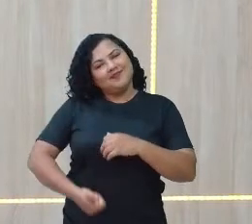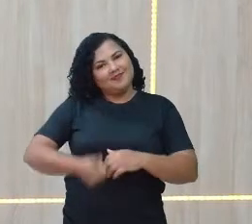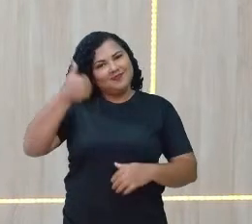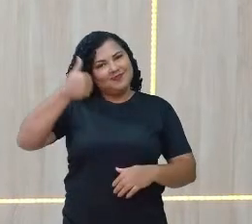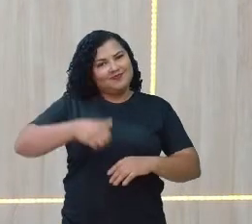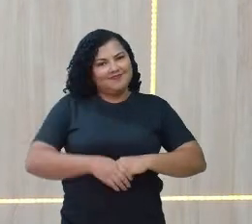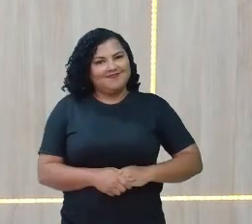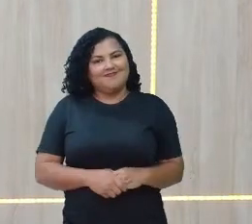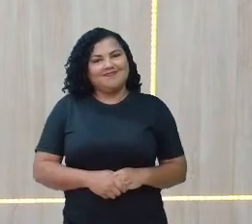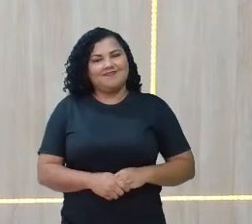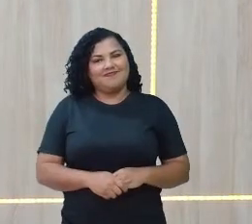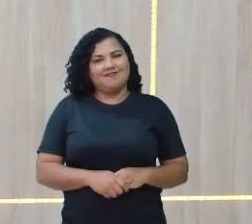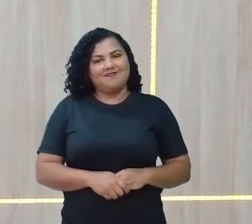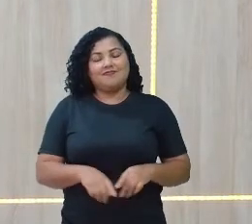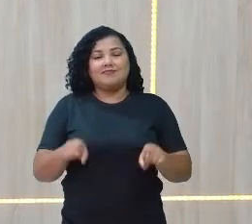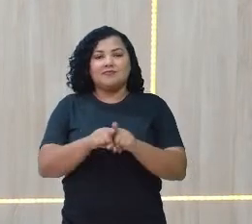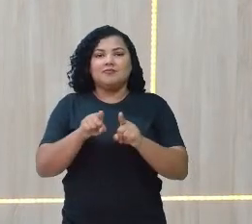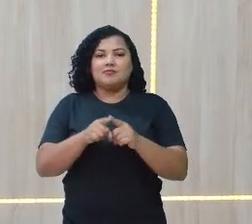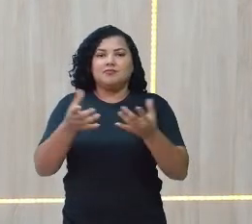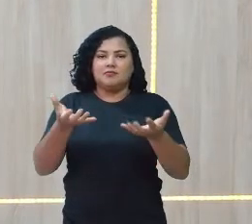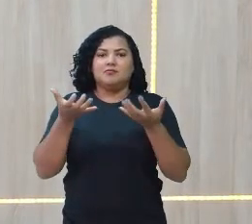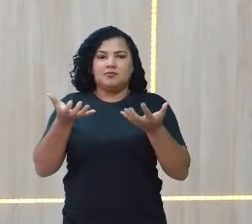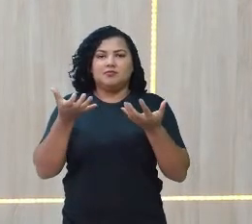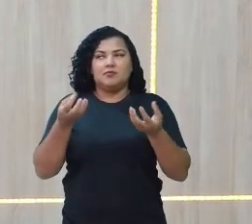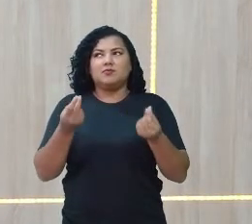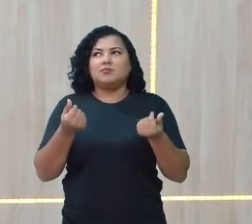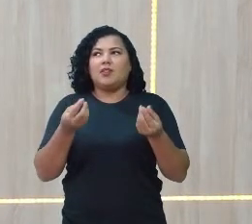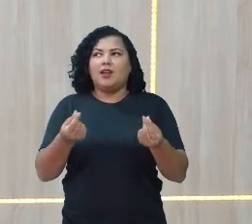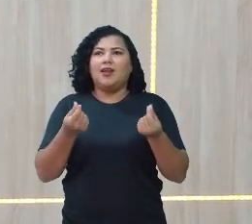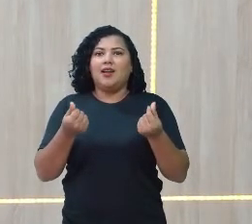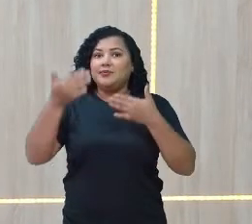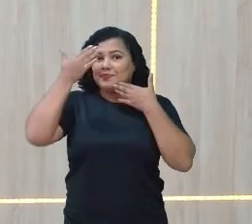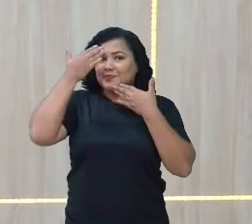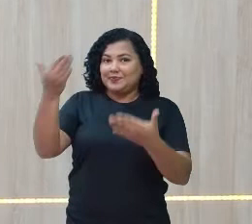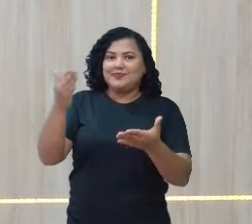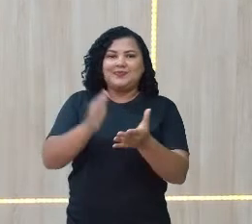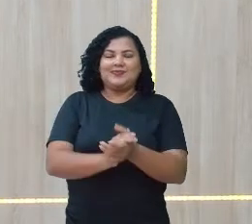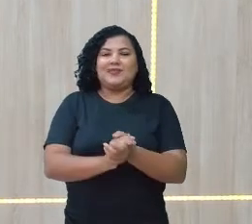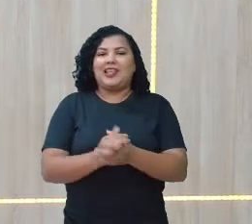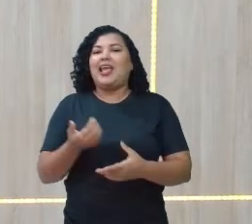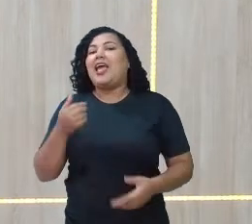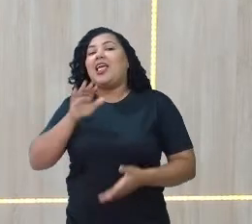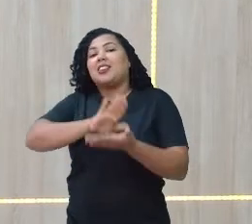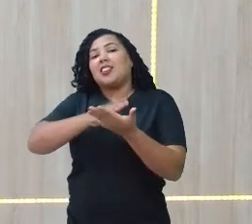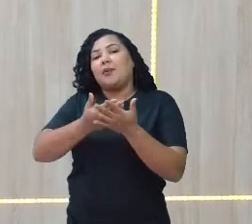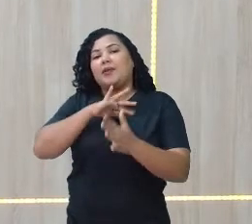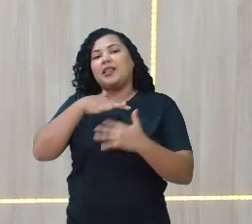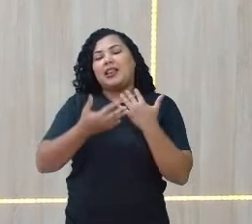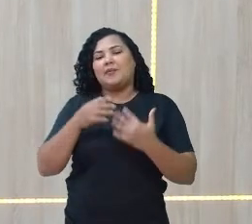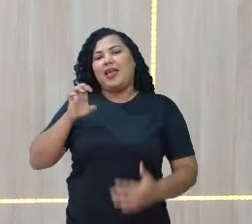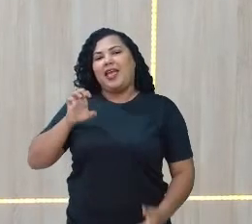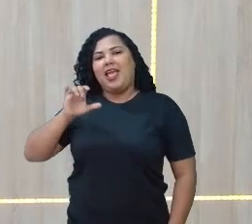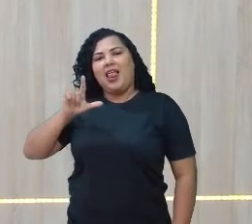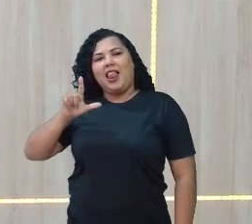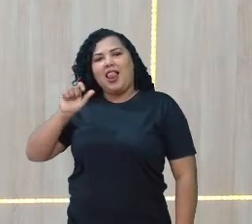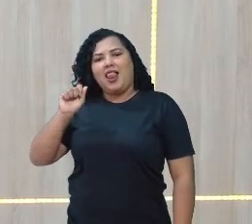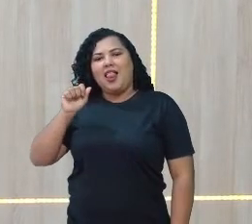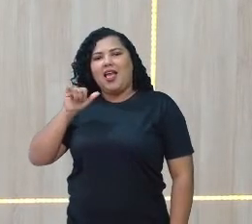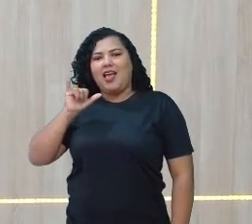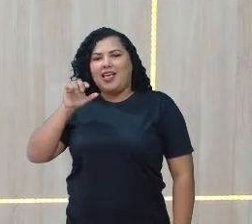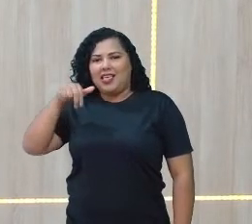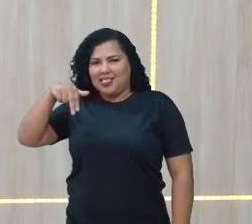E também, né, quero celebrar, né, agora agradecer a Elaine, né, que está aqui conosco, né? Então, a